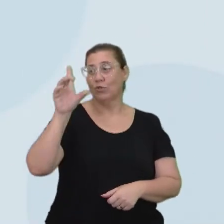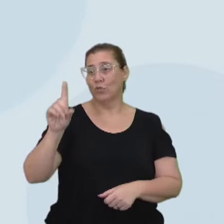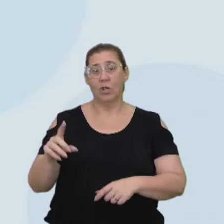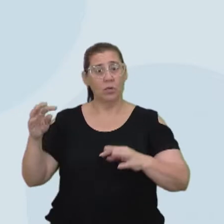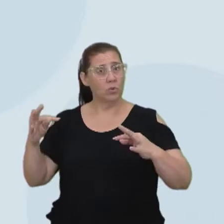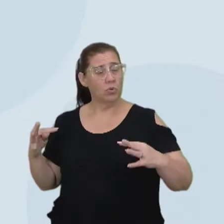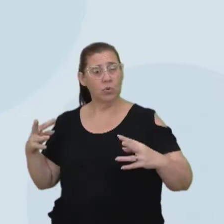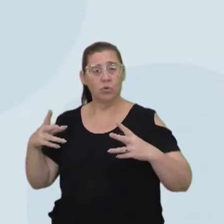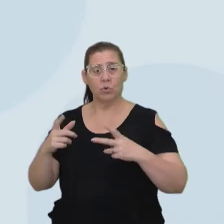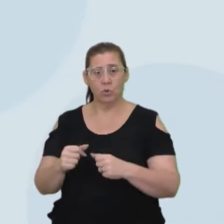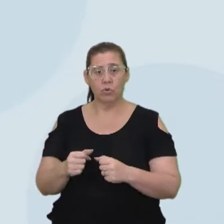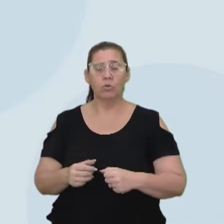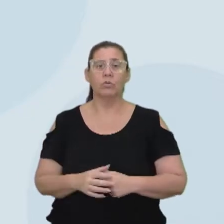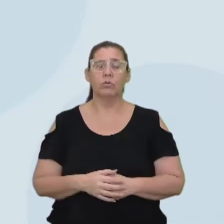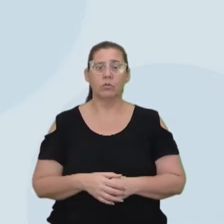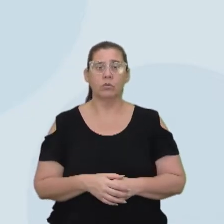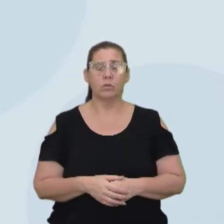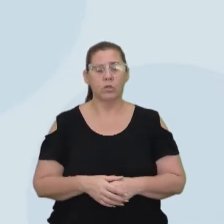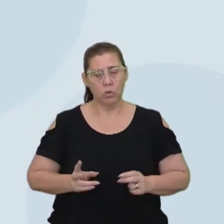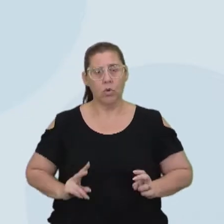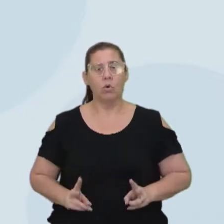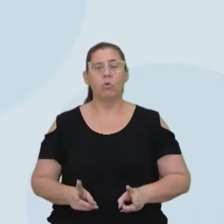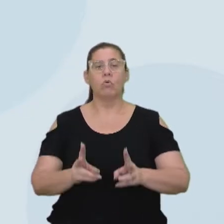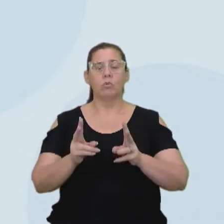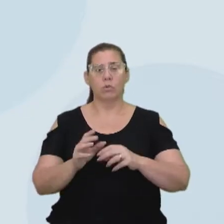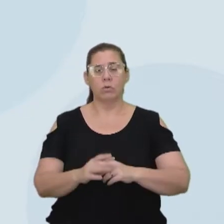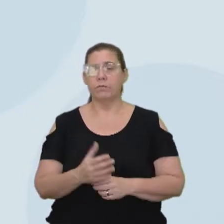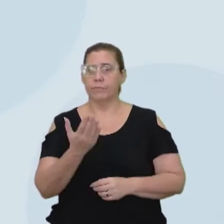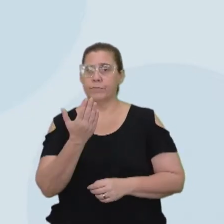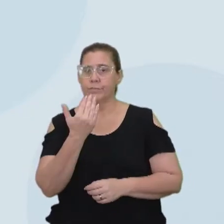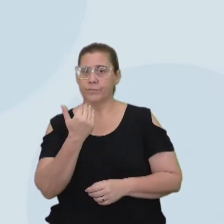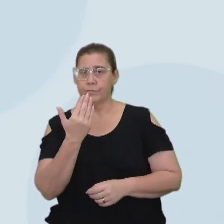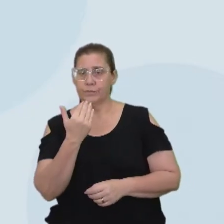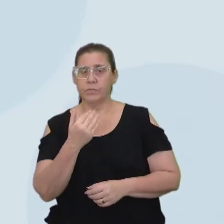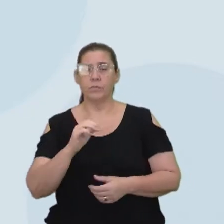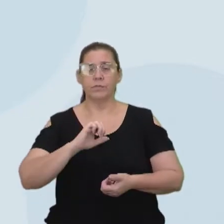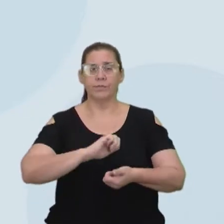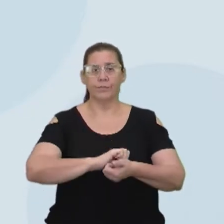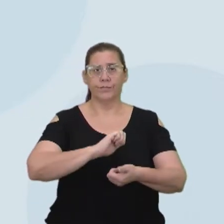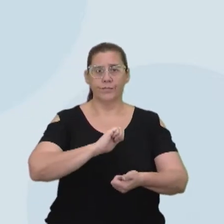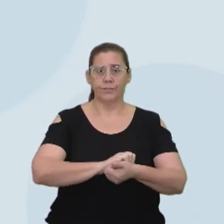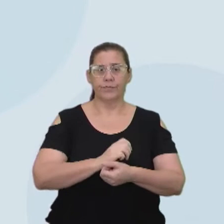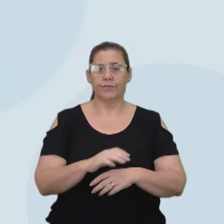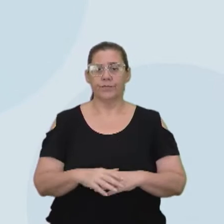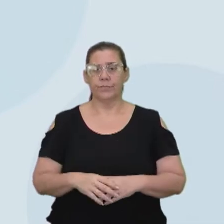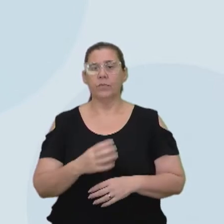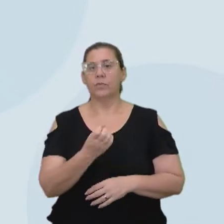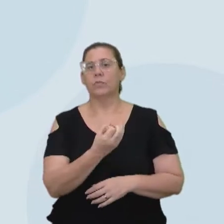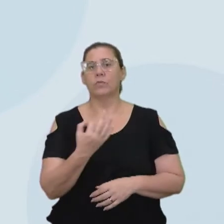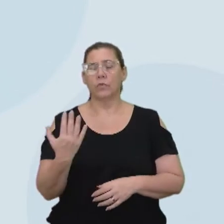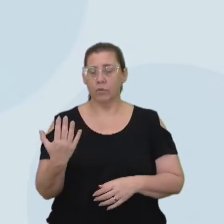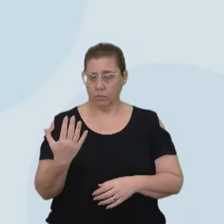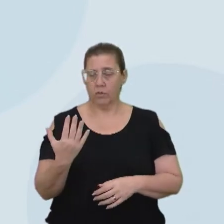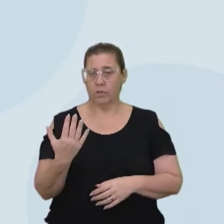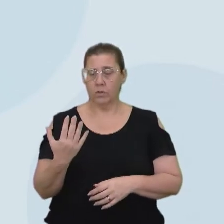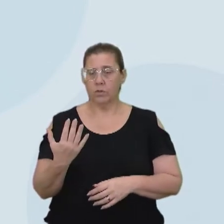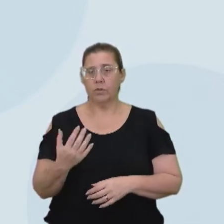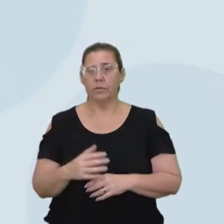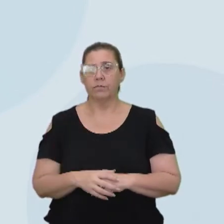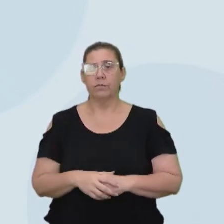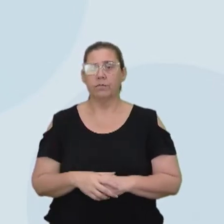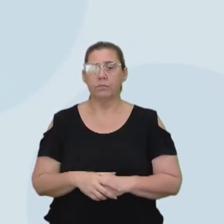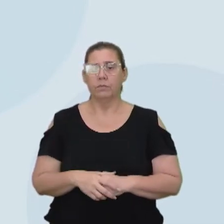ao acesso regular e permanente a alimentos de qualidade, em quantidade suficiente,